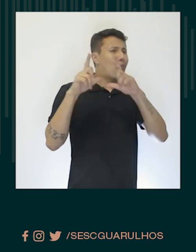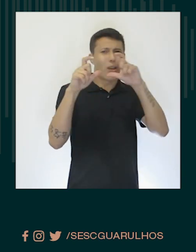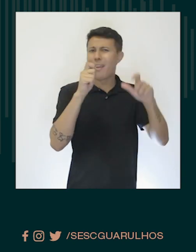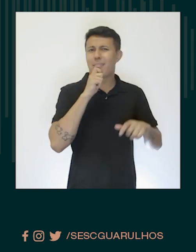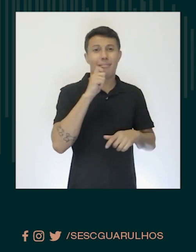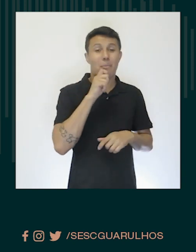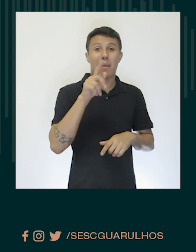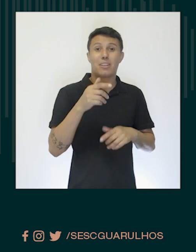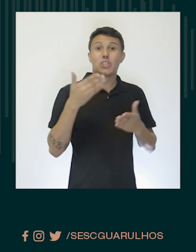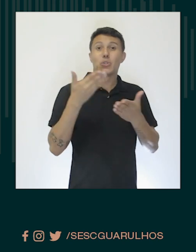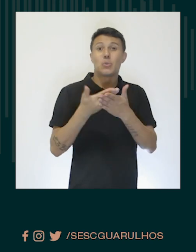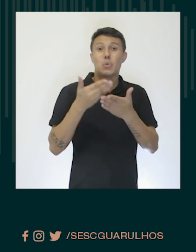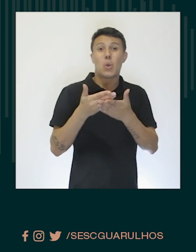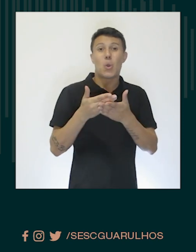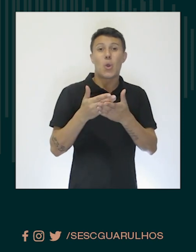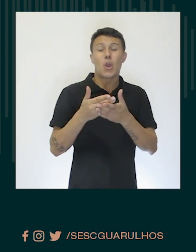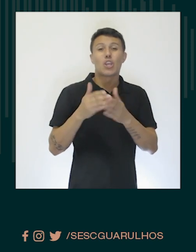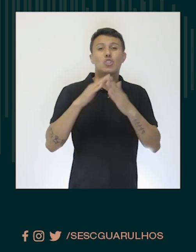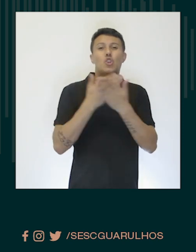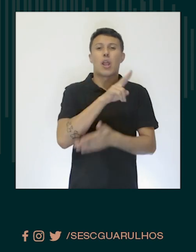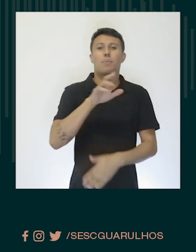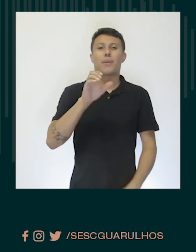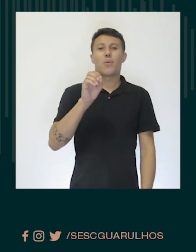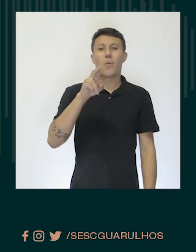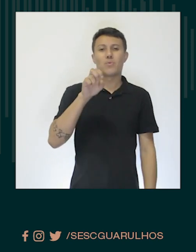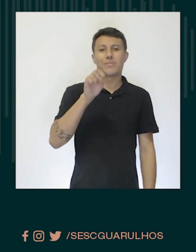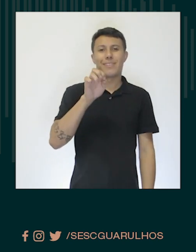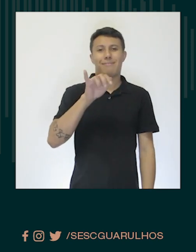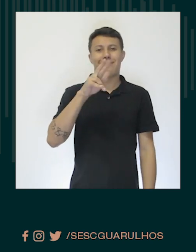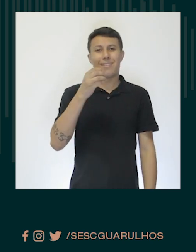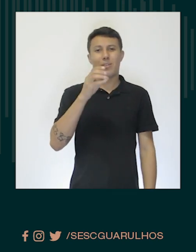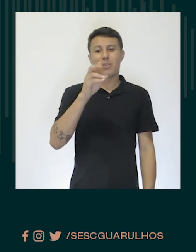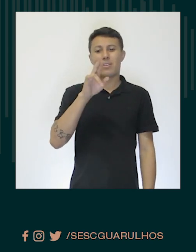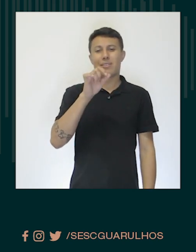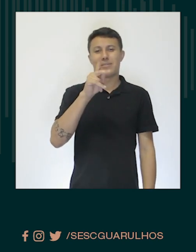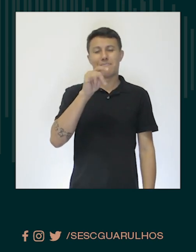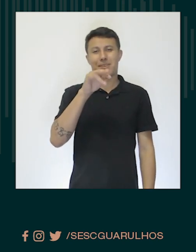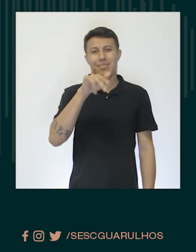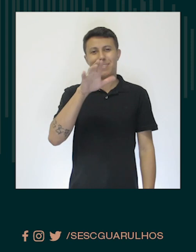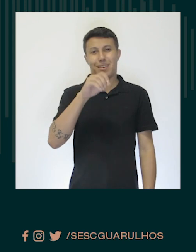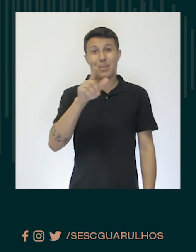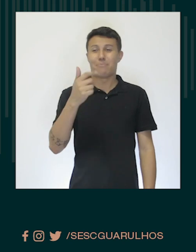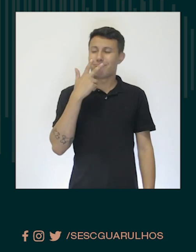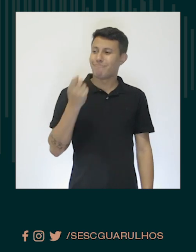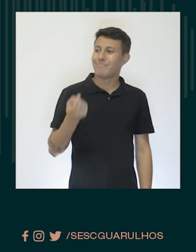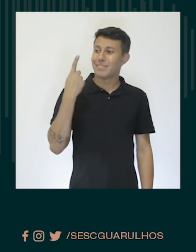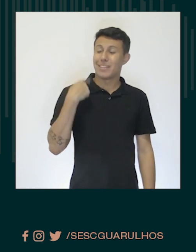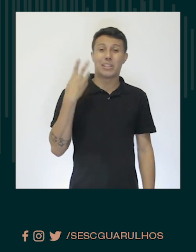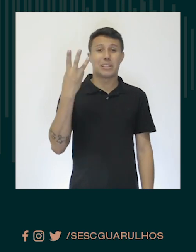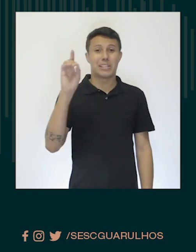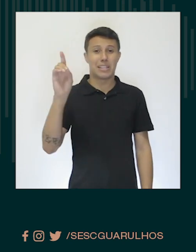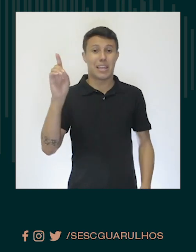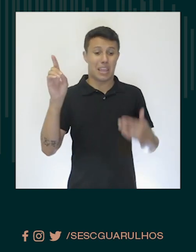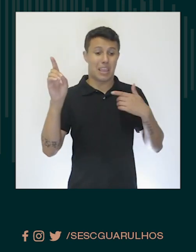no Conselheiro Crispiniano, aqui no centro de Guarulhos. E engraçado, né? Eu era do terceiro B, ela era do terceiro